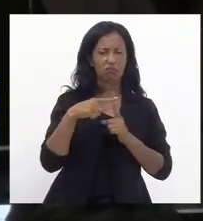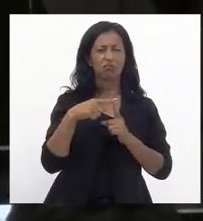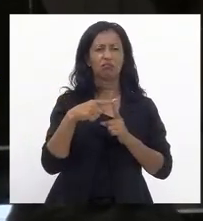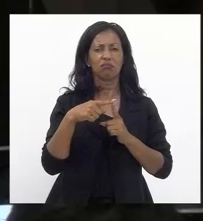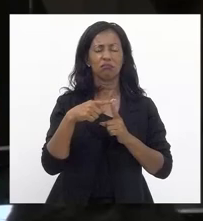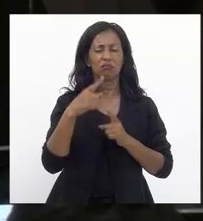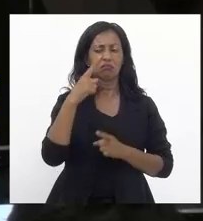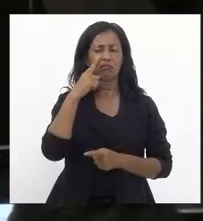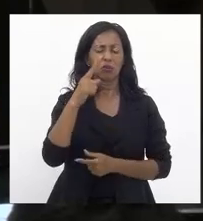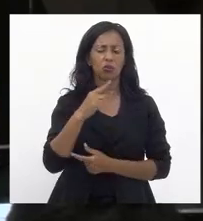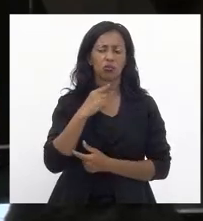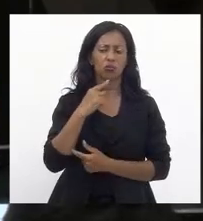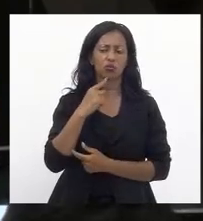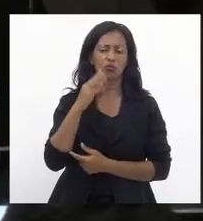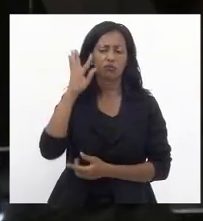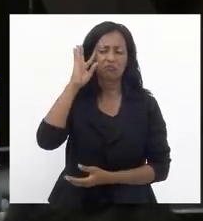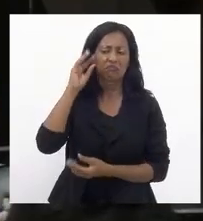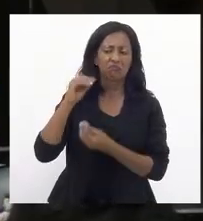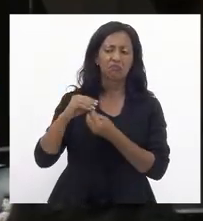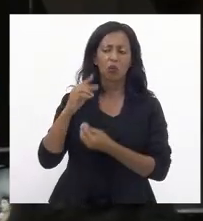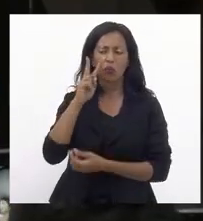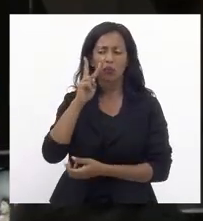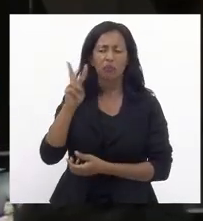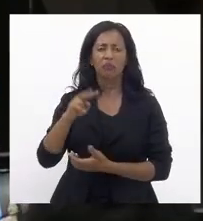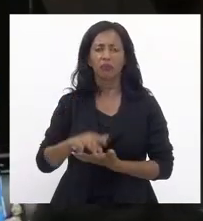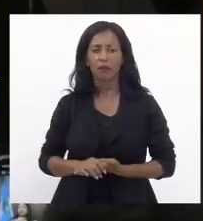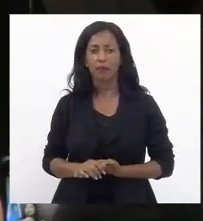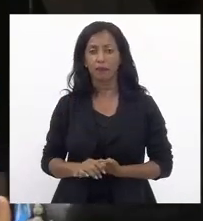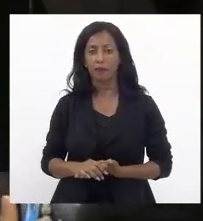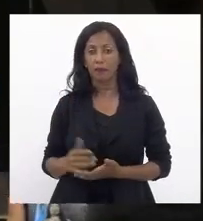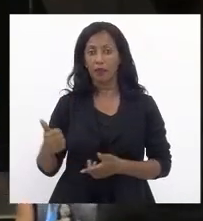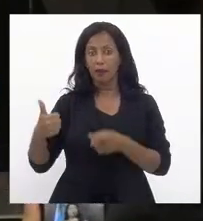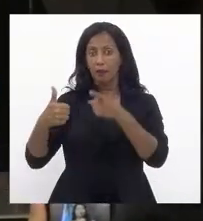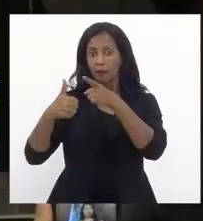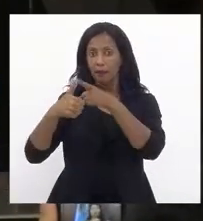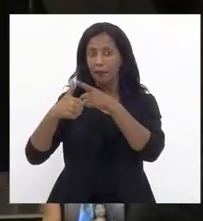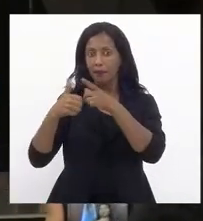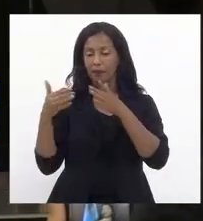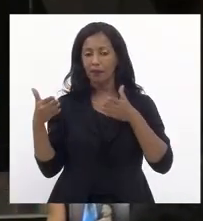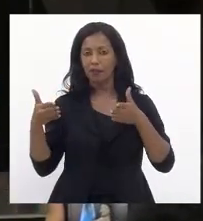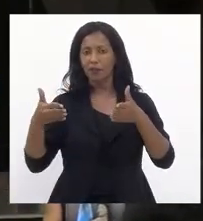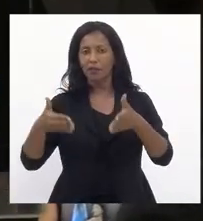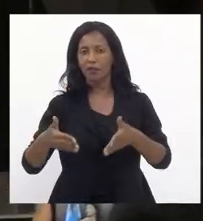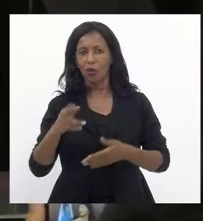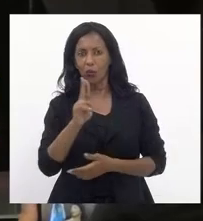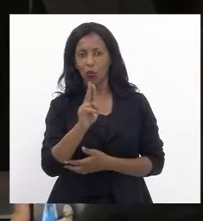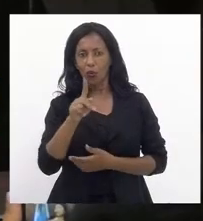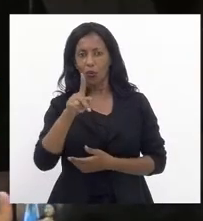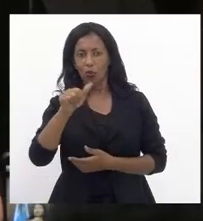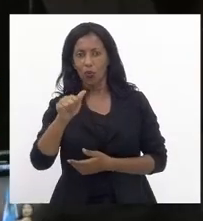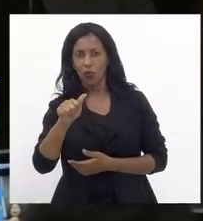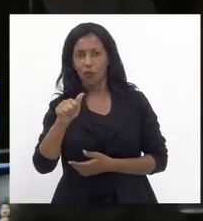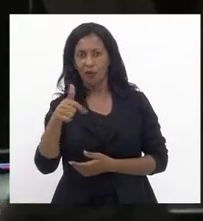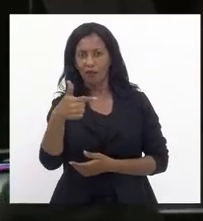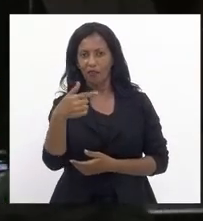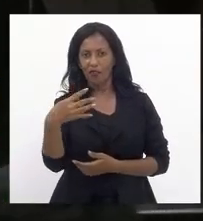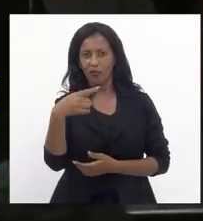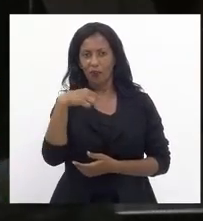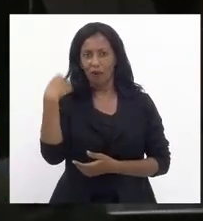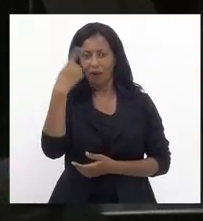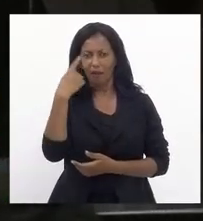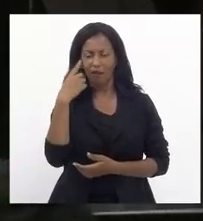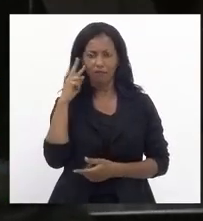de tirar essa conclusão dessa denúncia. Primeiramente, quando chegamos no UPA 24 horas, já nos deparamos com